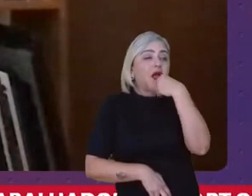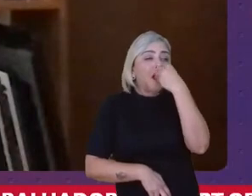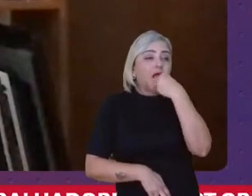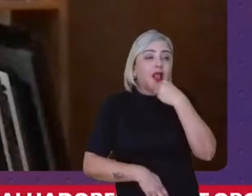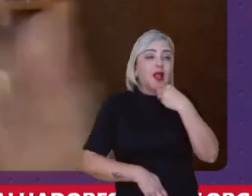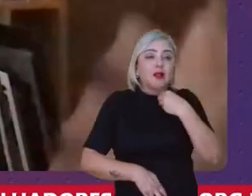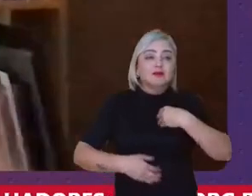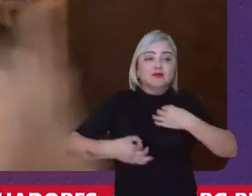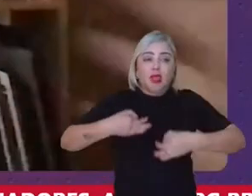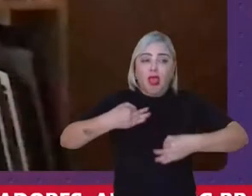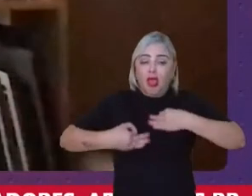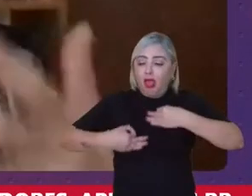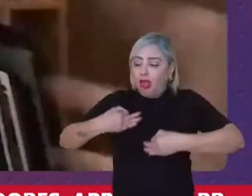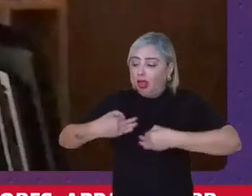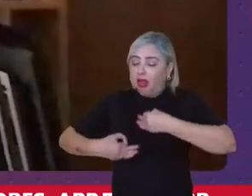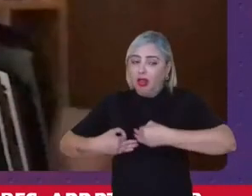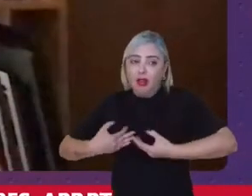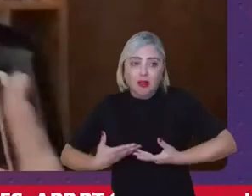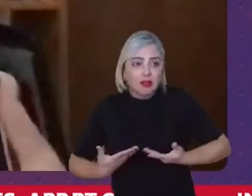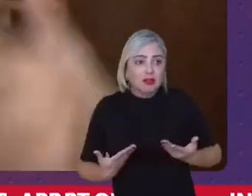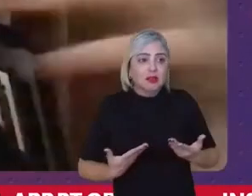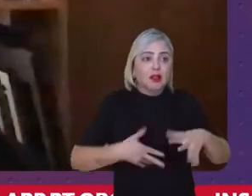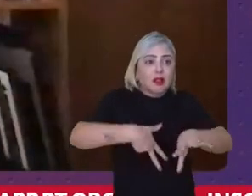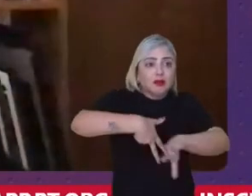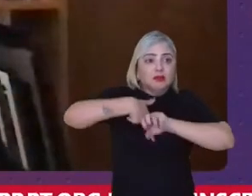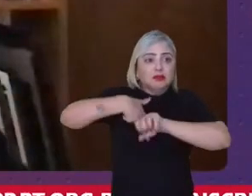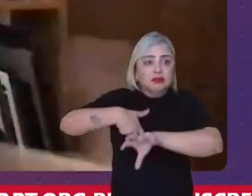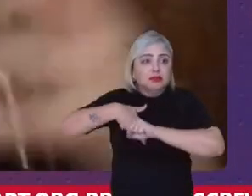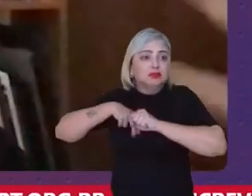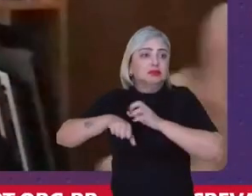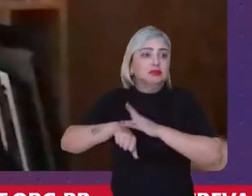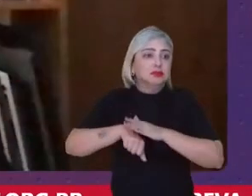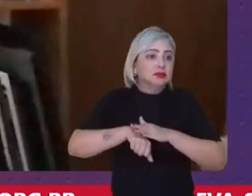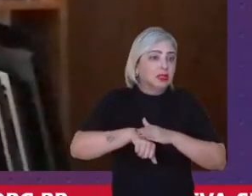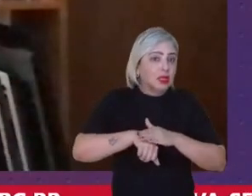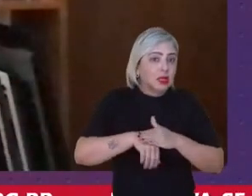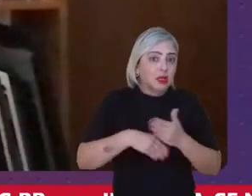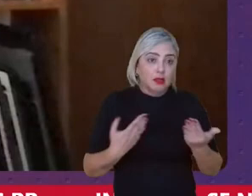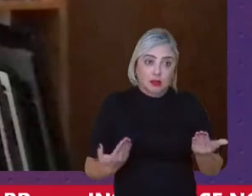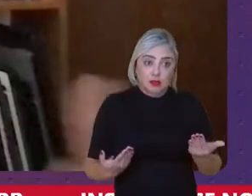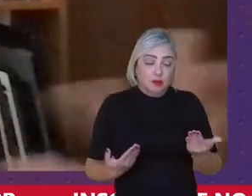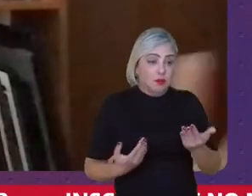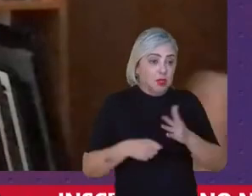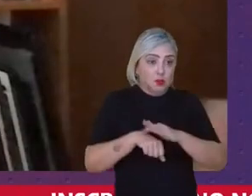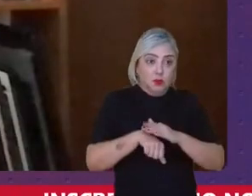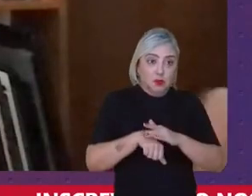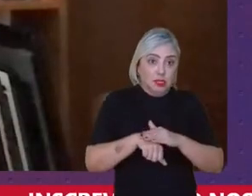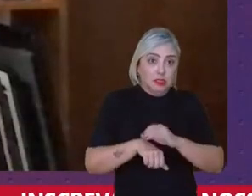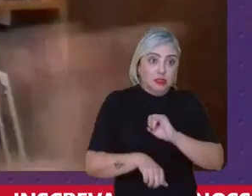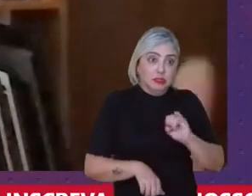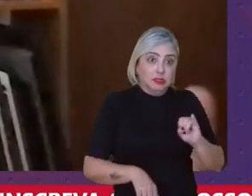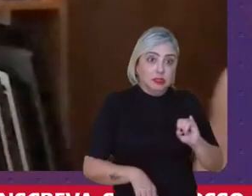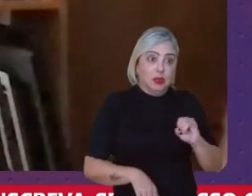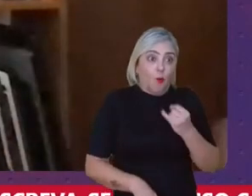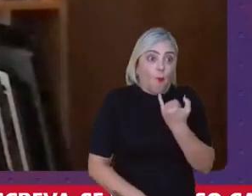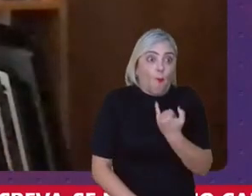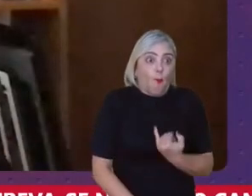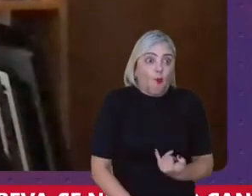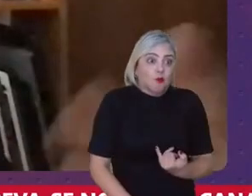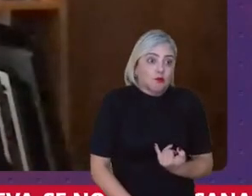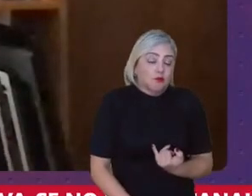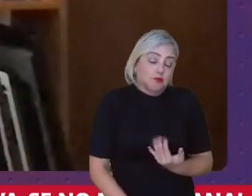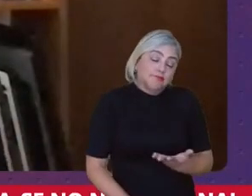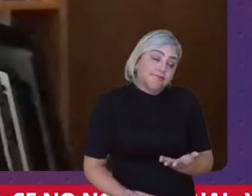seu organismo, né, sujeitas aí a pegar uma doença, que podia ser uma doença que se ela não tivesse desnutrida, ela